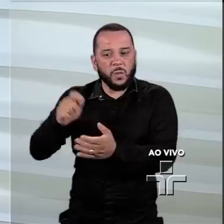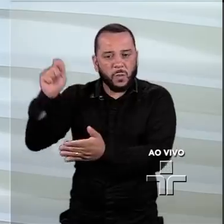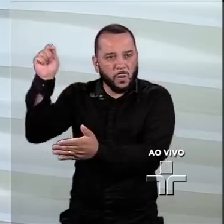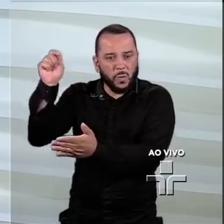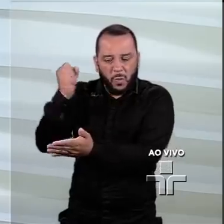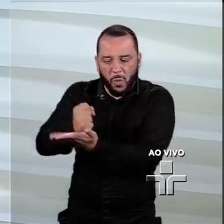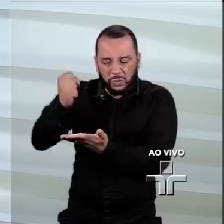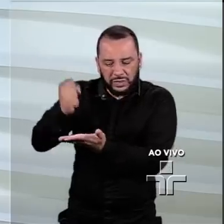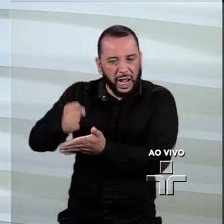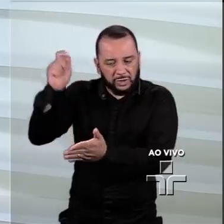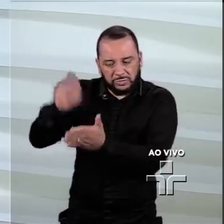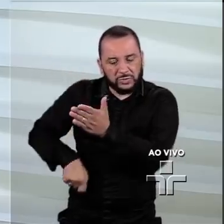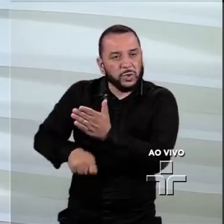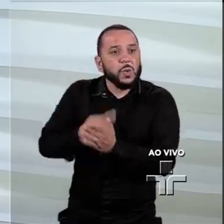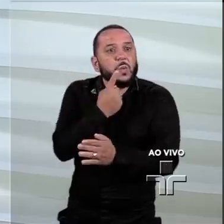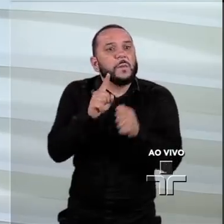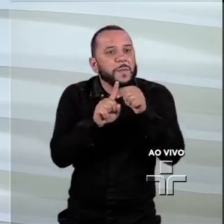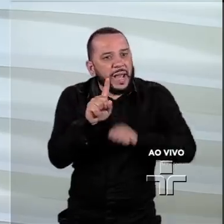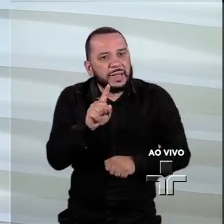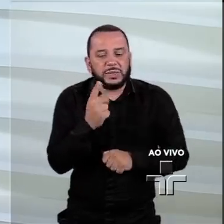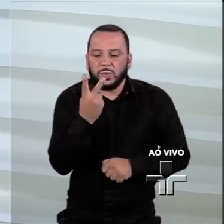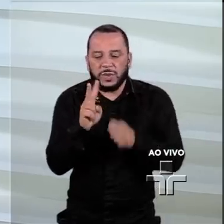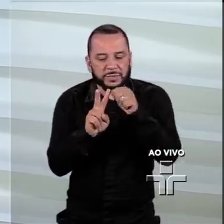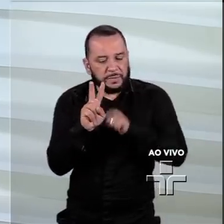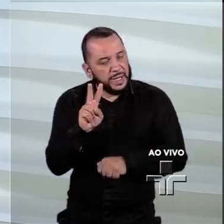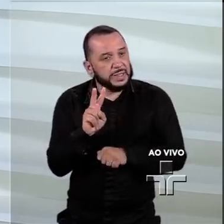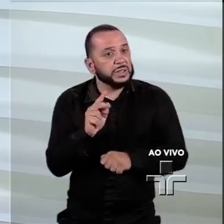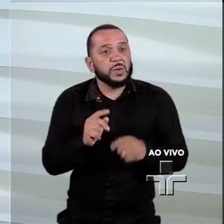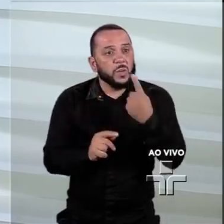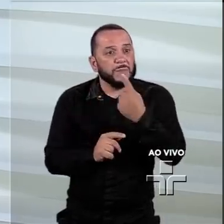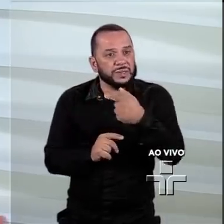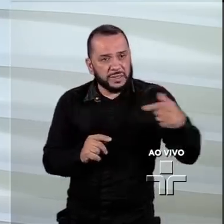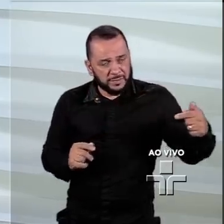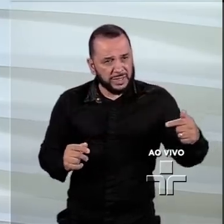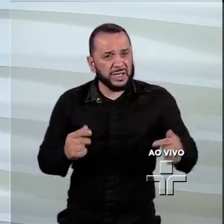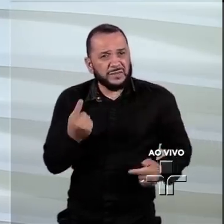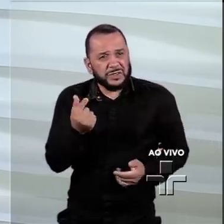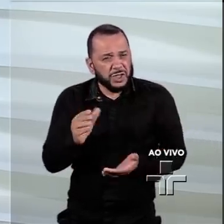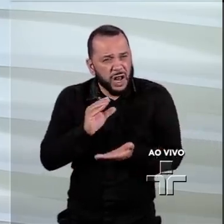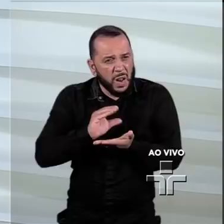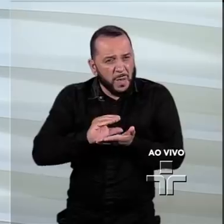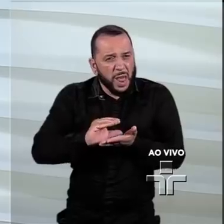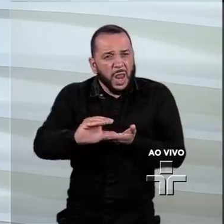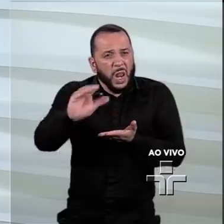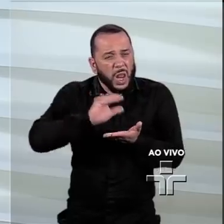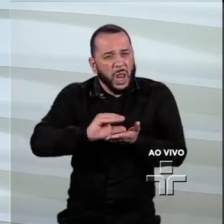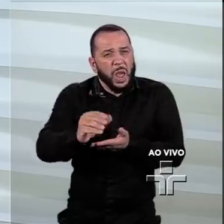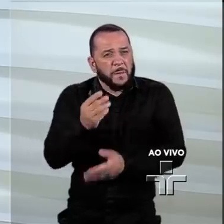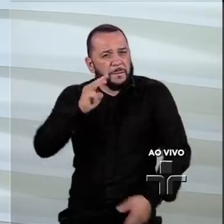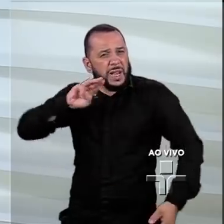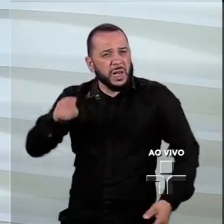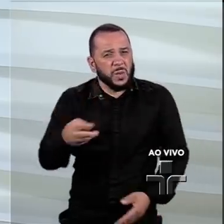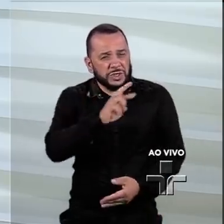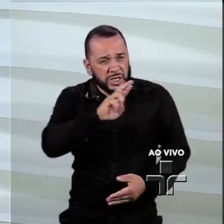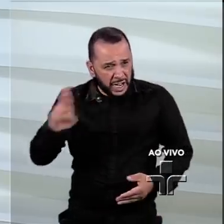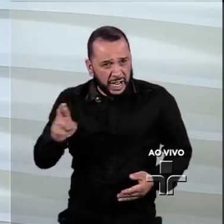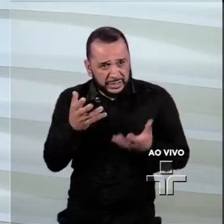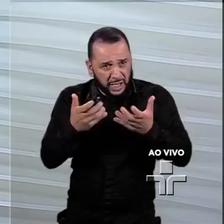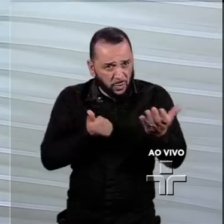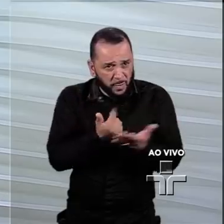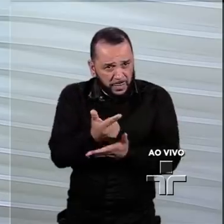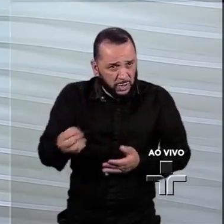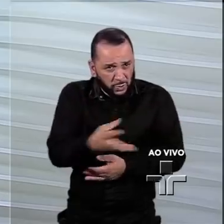estão para ficar 1 mês, 2 meses, 1 semana, vão investir milhões e milhões de reais na compra de novos ônibus. Então, o